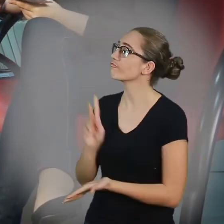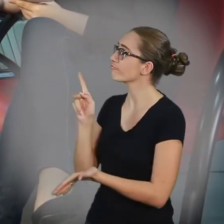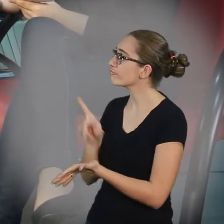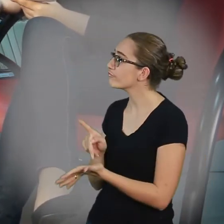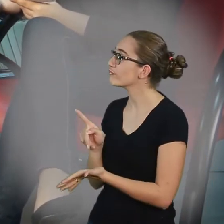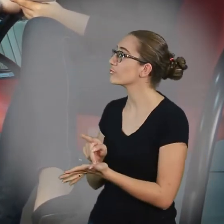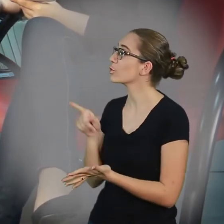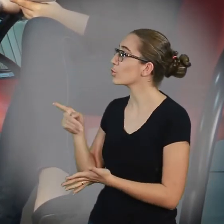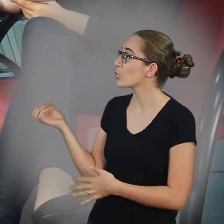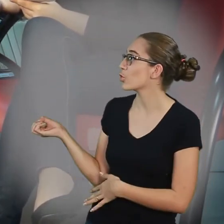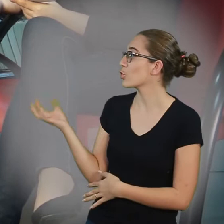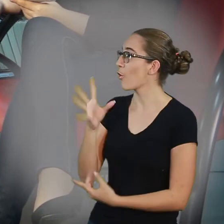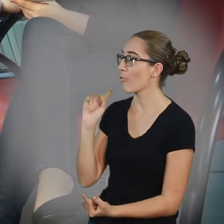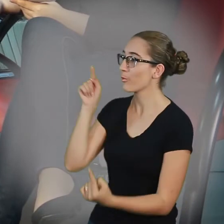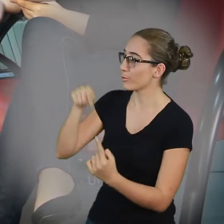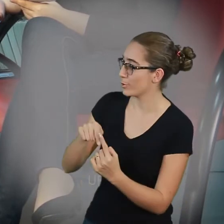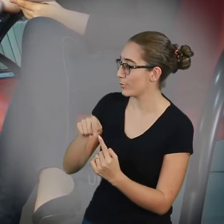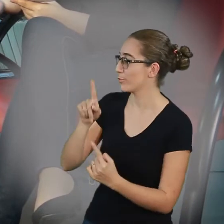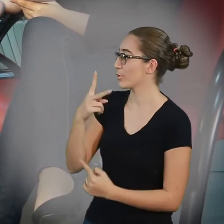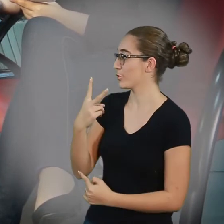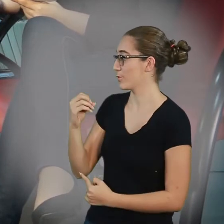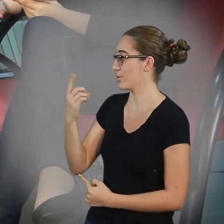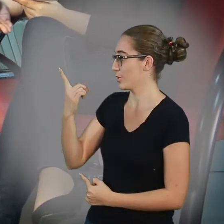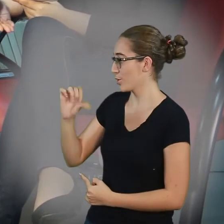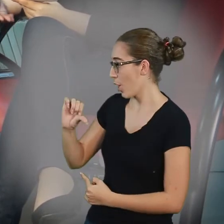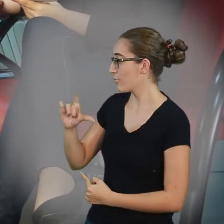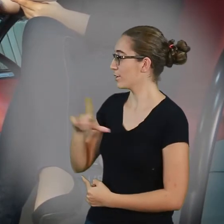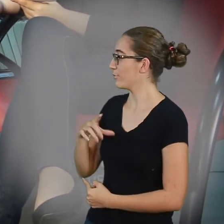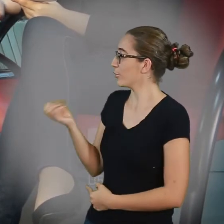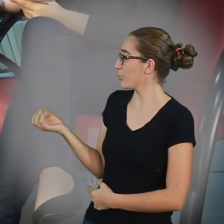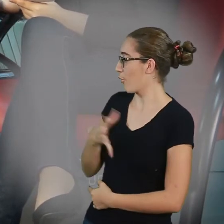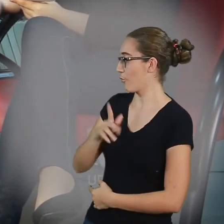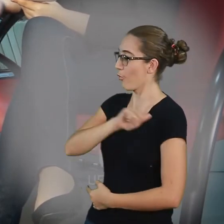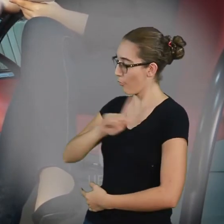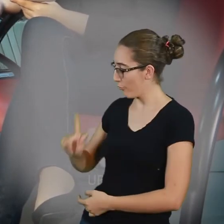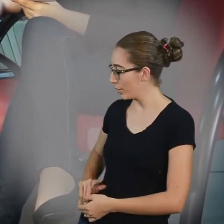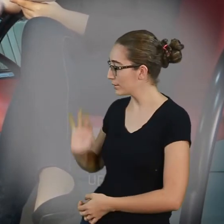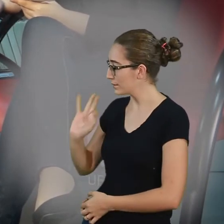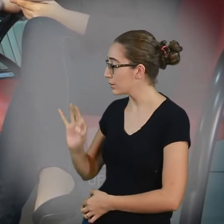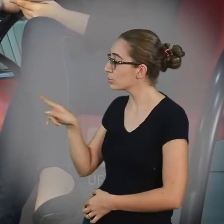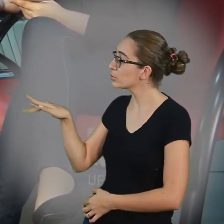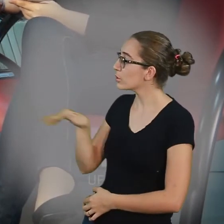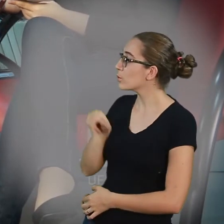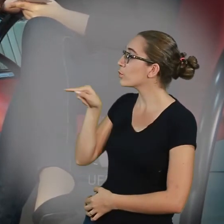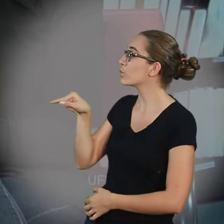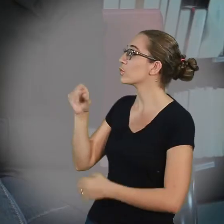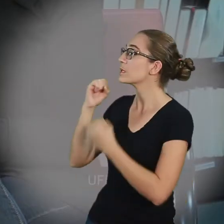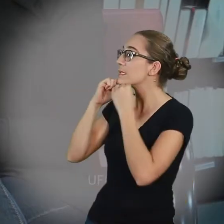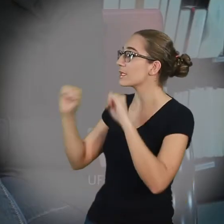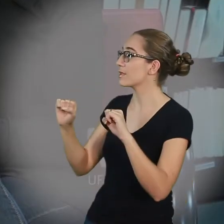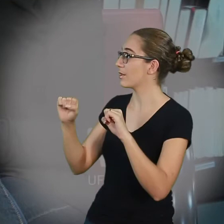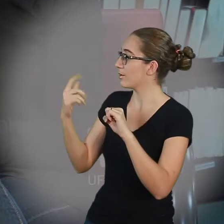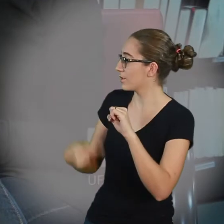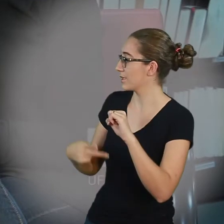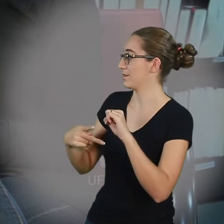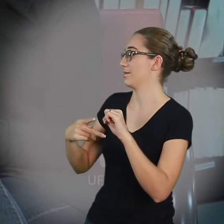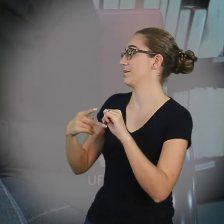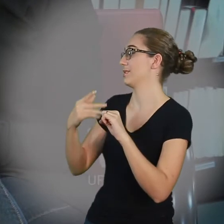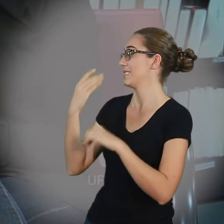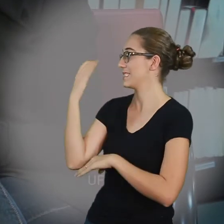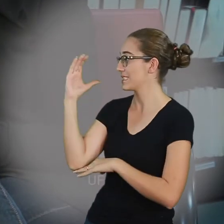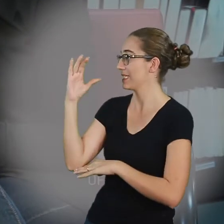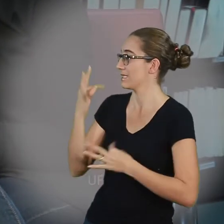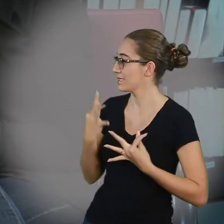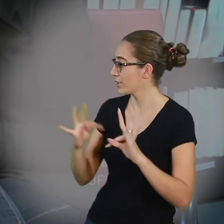nosso estado e o senhor foi chamado para ocupar a posição de secretário de Inovação, Ciência e Tecnologia do Rio Grande do Sul. Quais são os desafios e